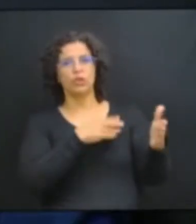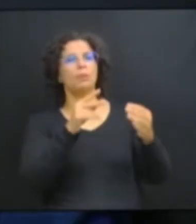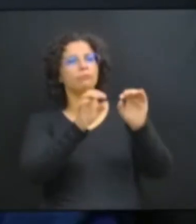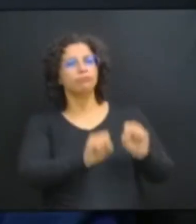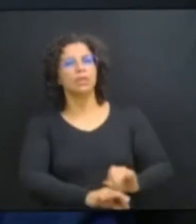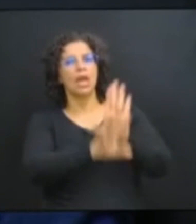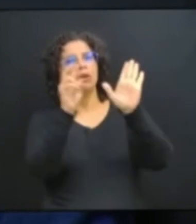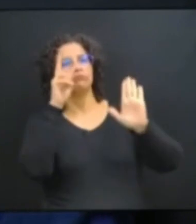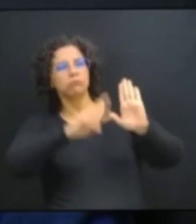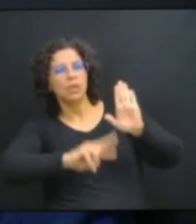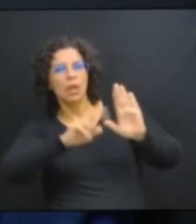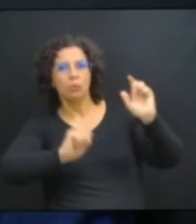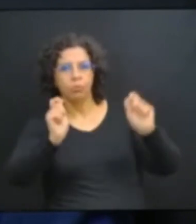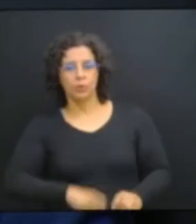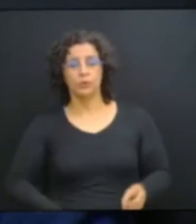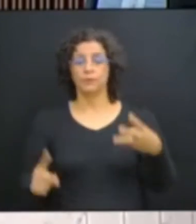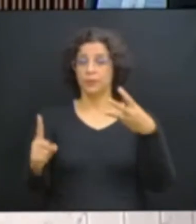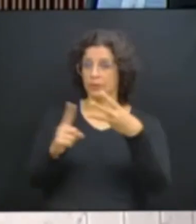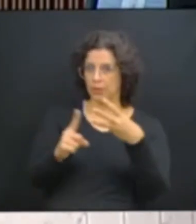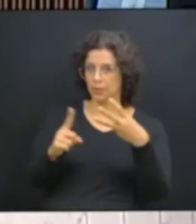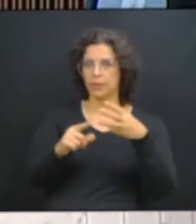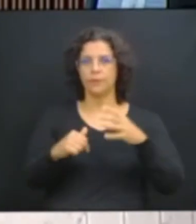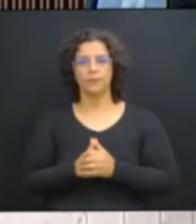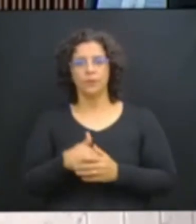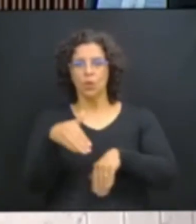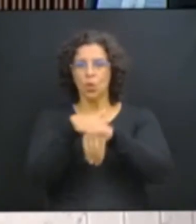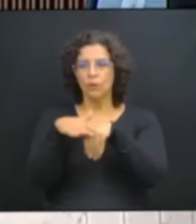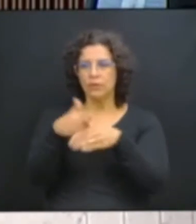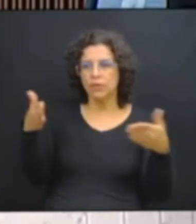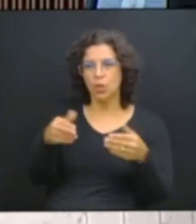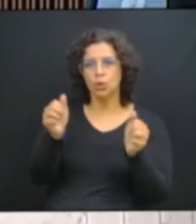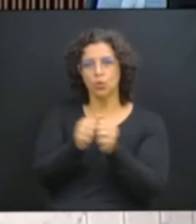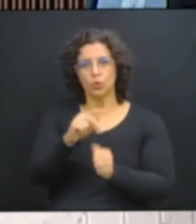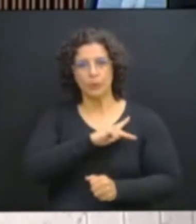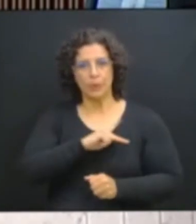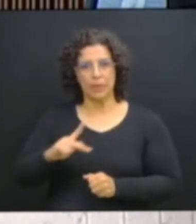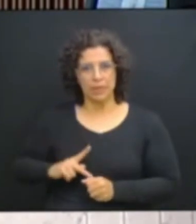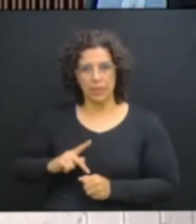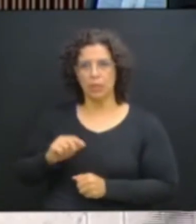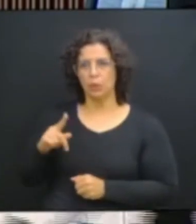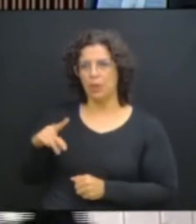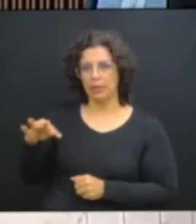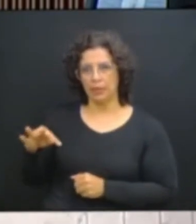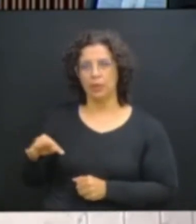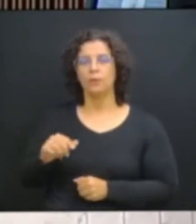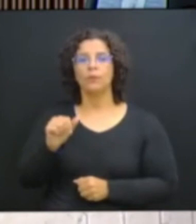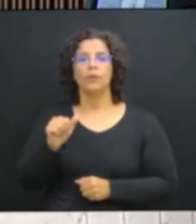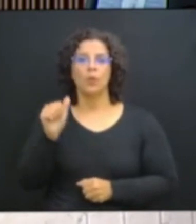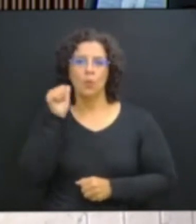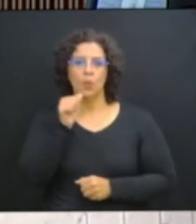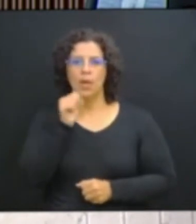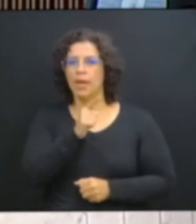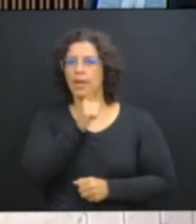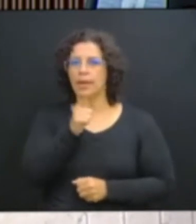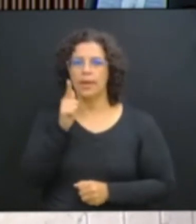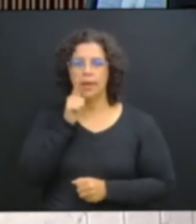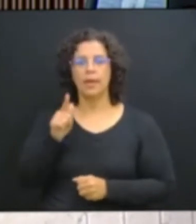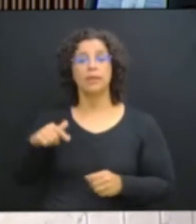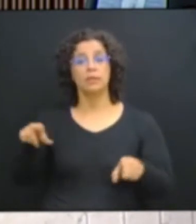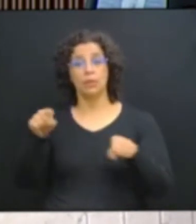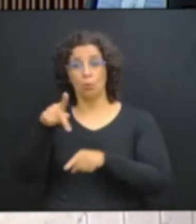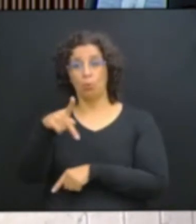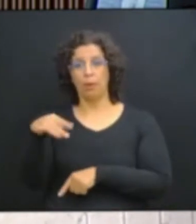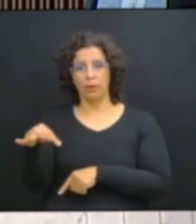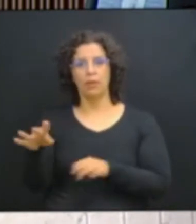fiquem claras. E por fim, conversei há pouco com a presidente nacional do PT, deputada Gleice Hoffmann, e o